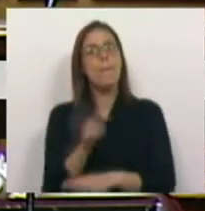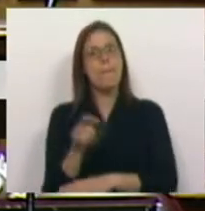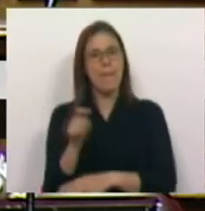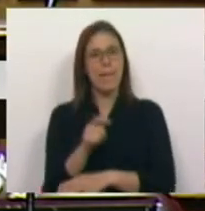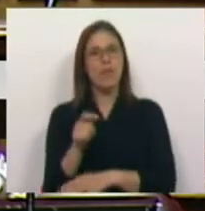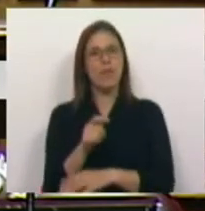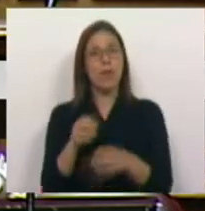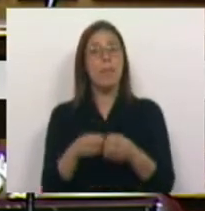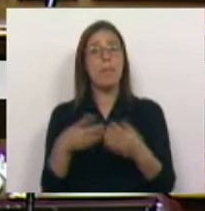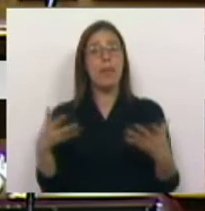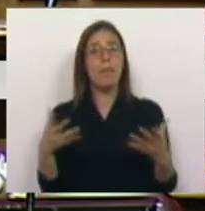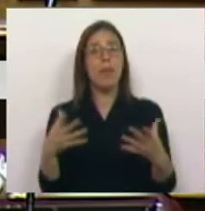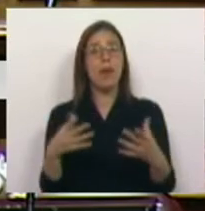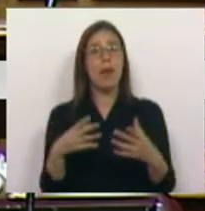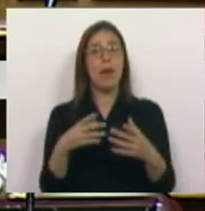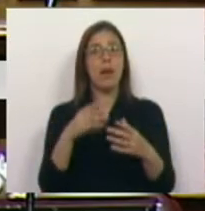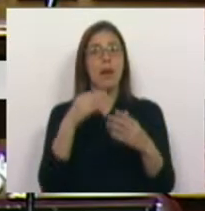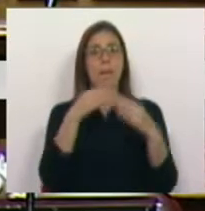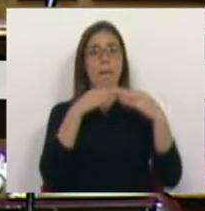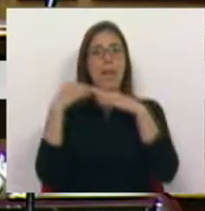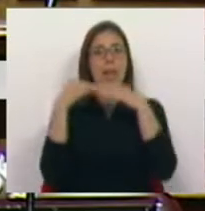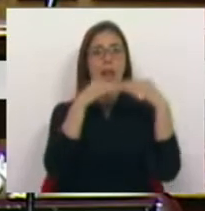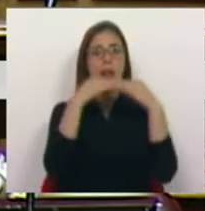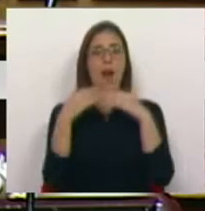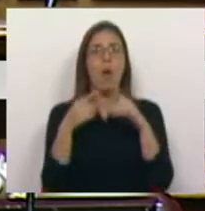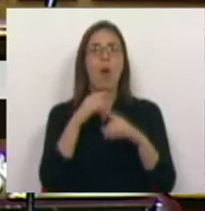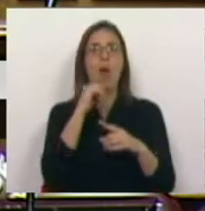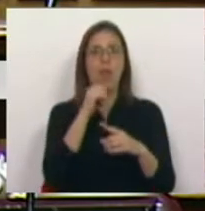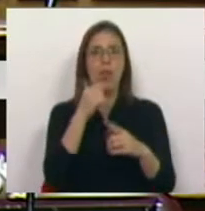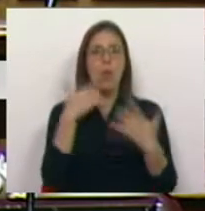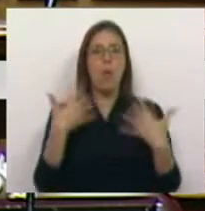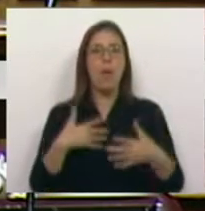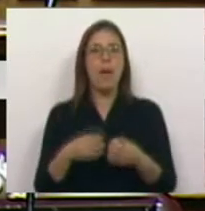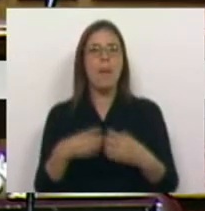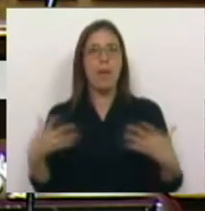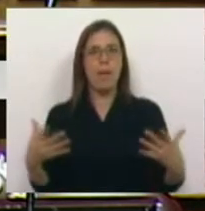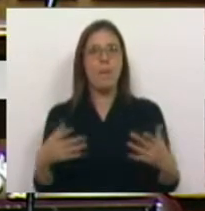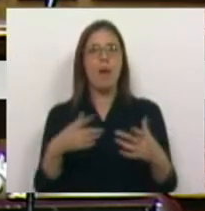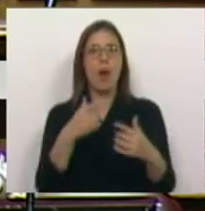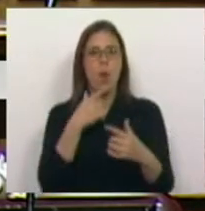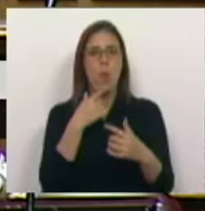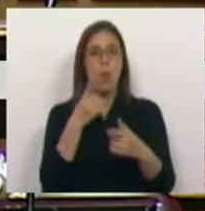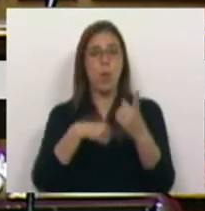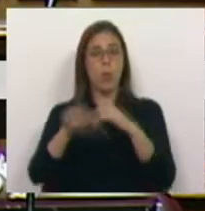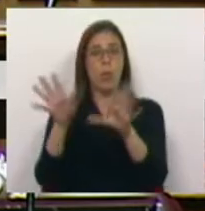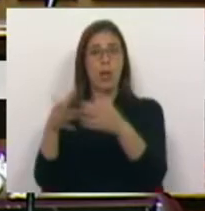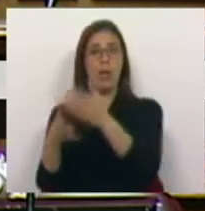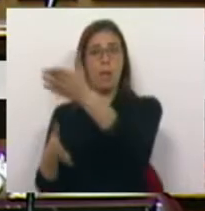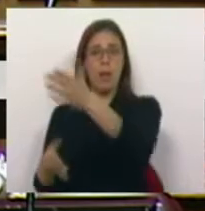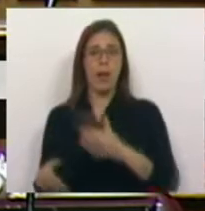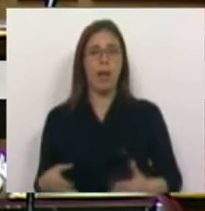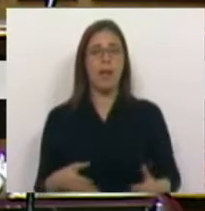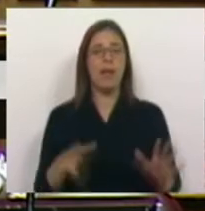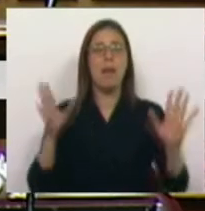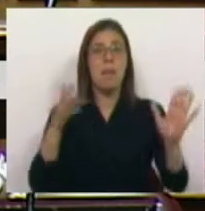meses para o crescimento da fileira dos melões. De facto, tem sido muito forte o crescimento dessa fileira desse lado da bancada. Mas